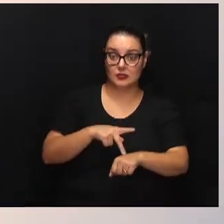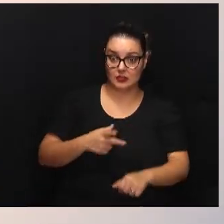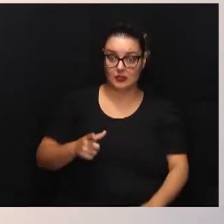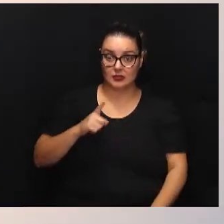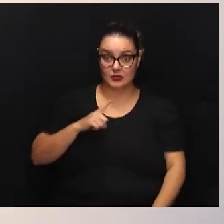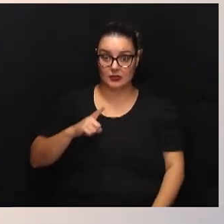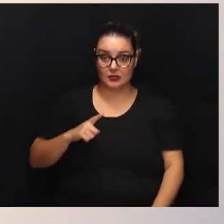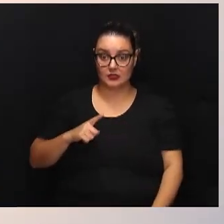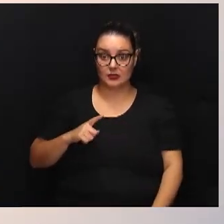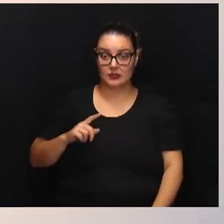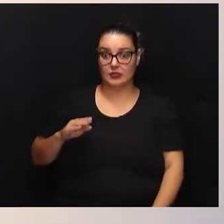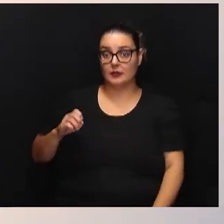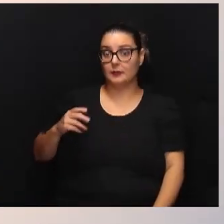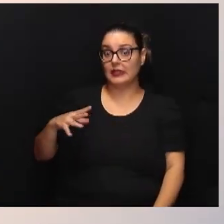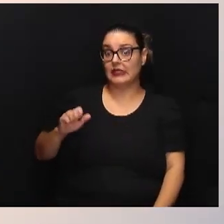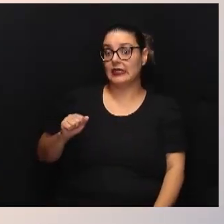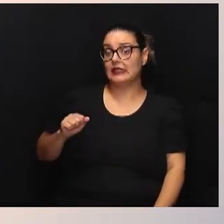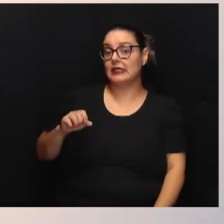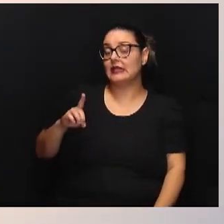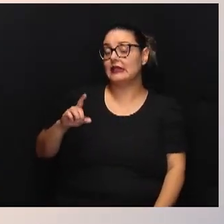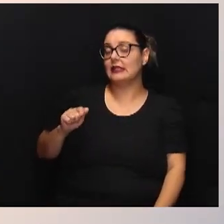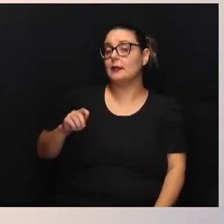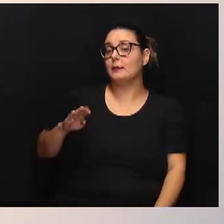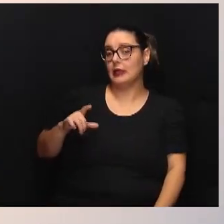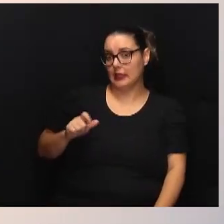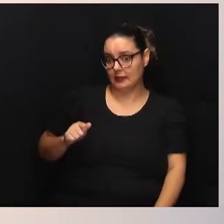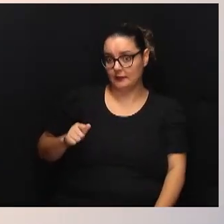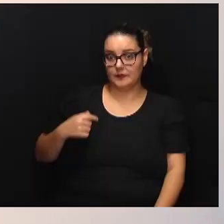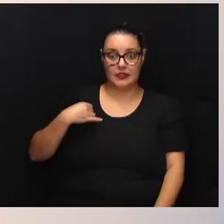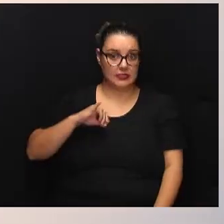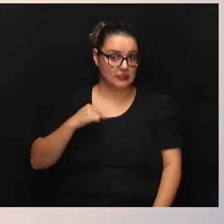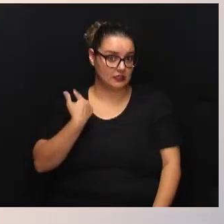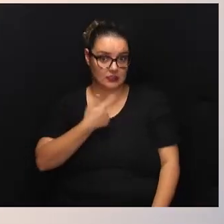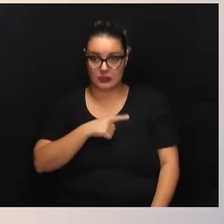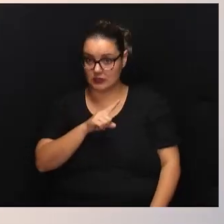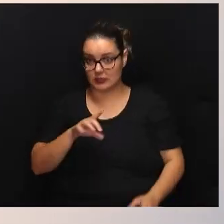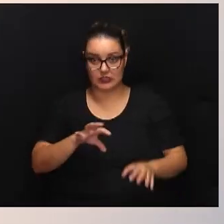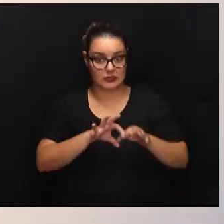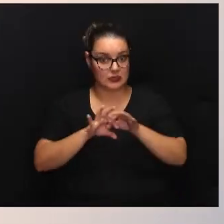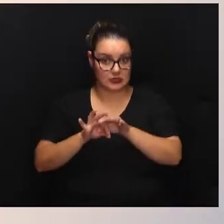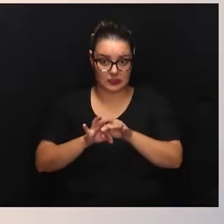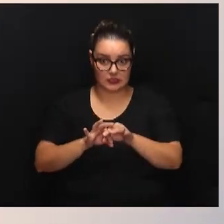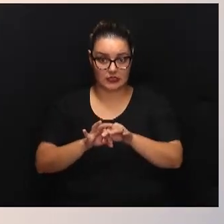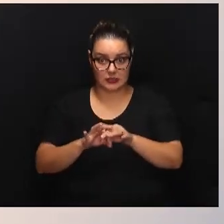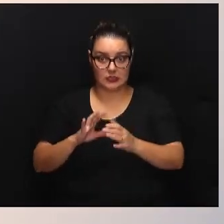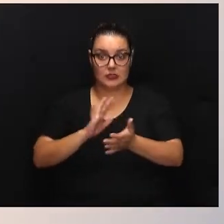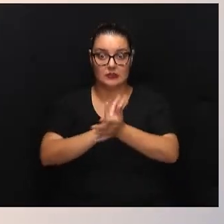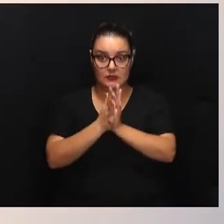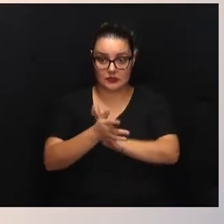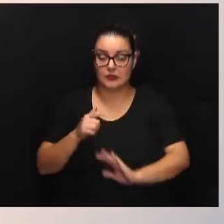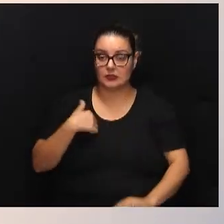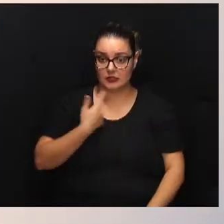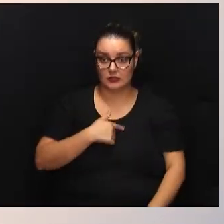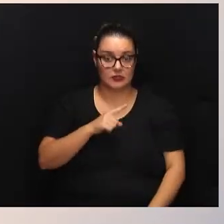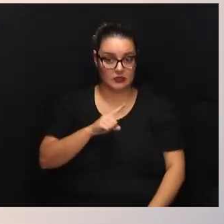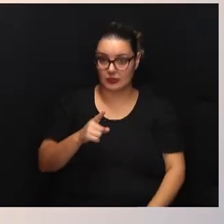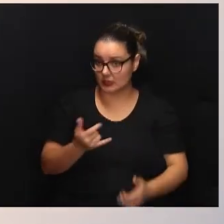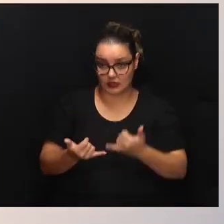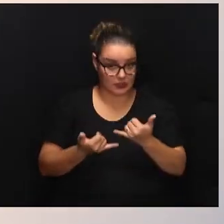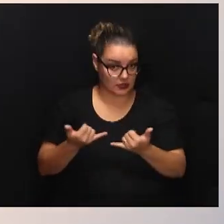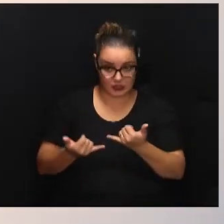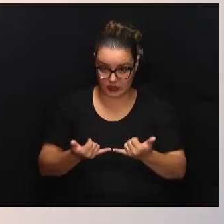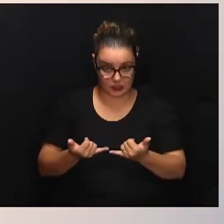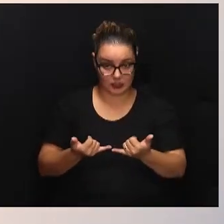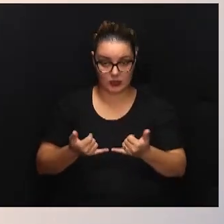se nós não se juntarmos, eles vão acabar com a gente. E não é brincadeira. Muitas pessoas falam, ai, mas é